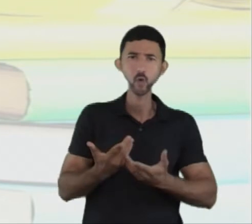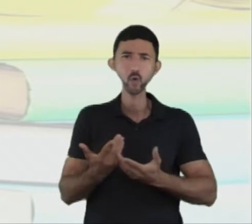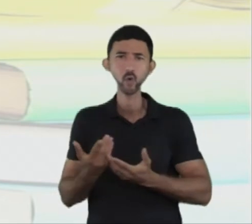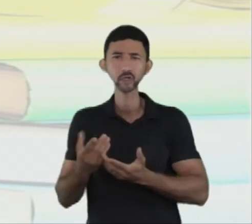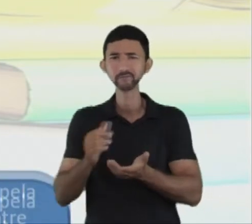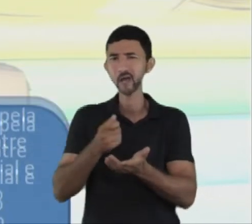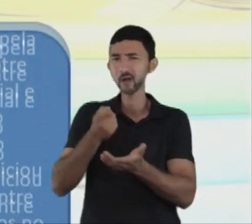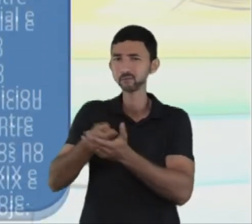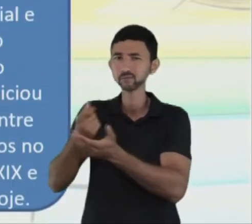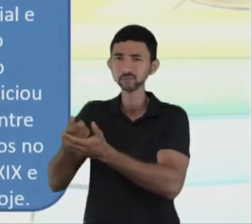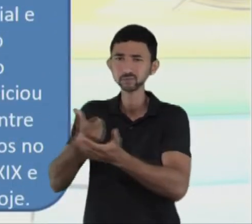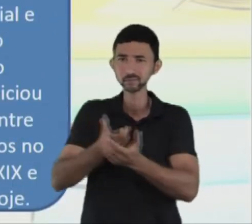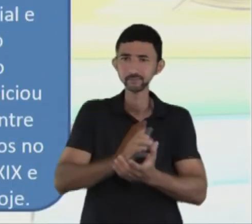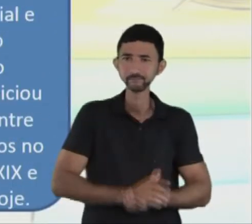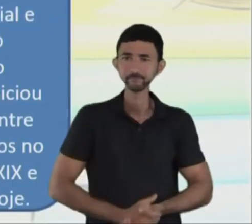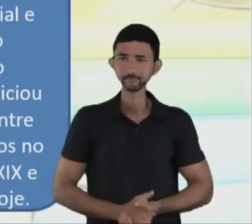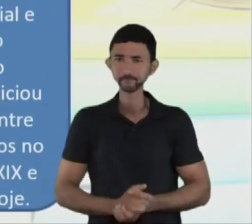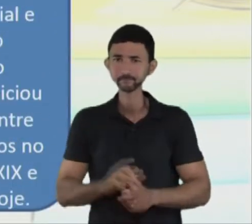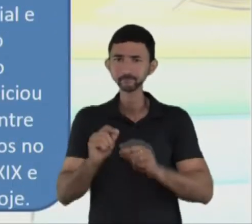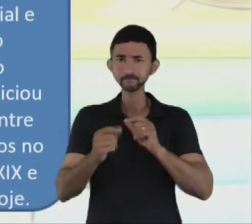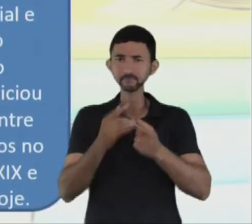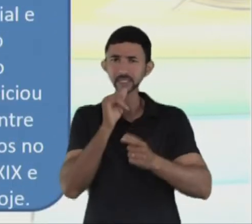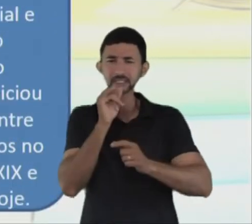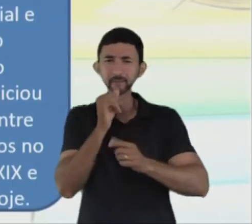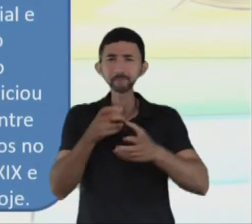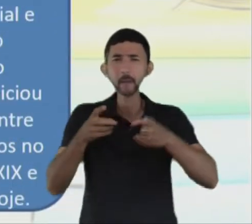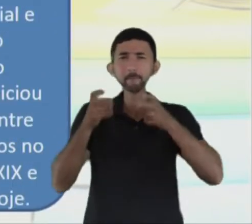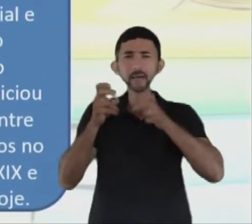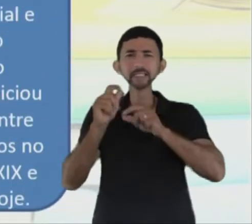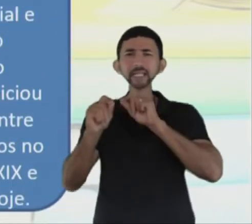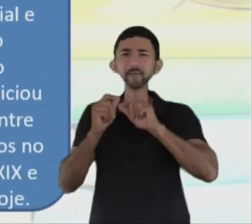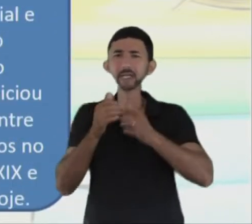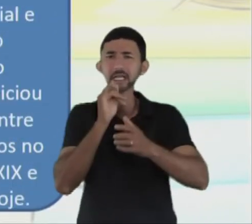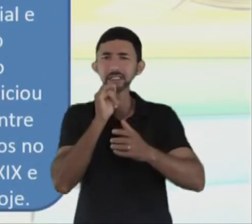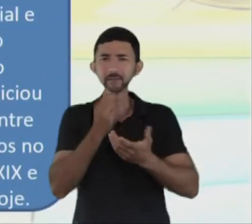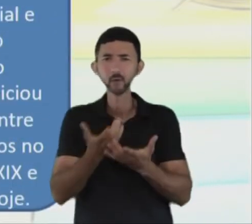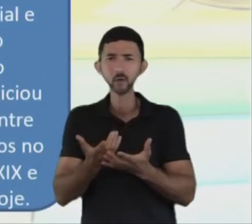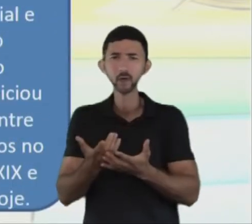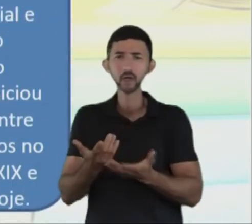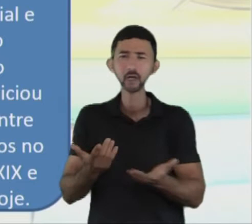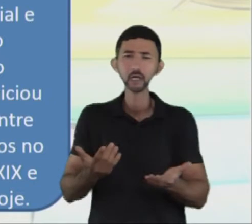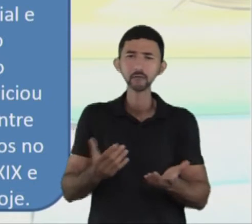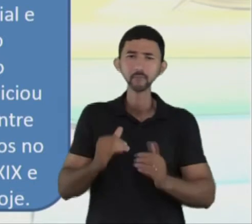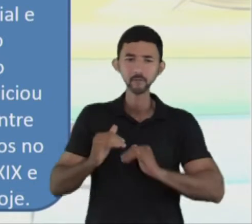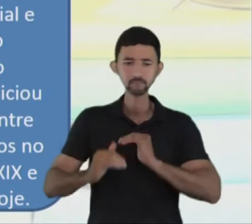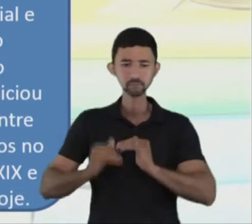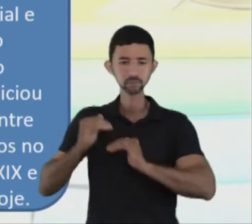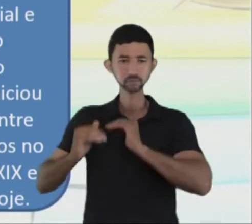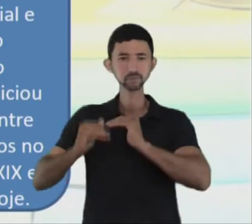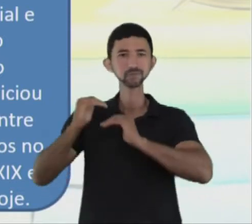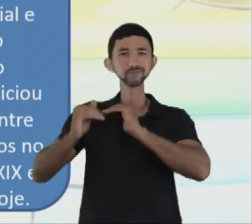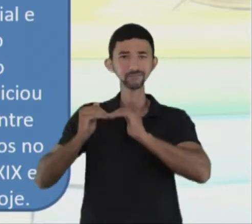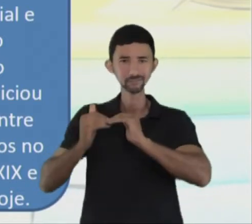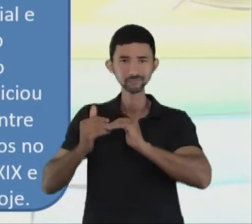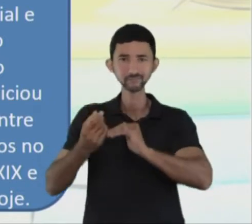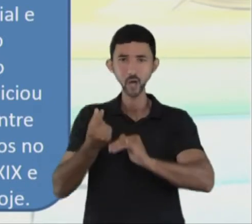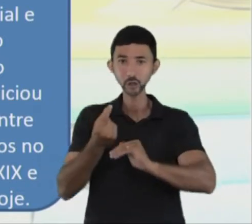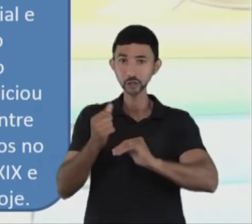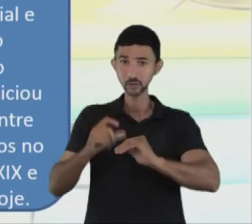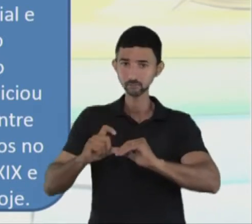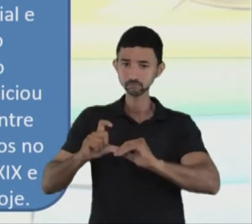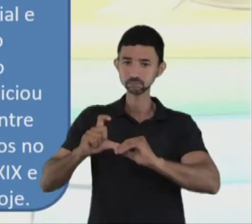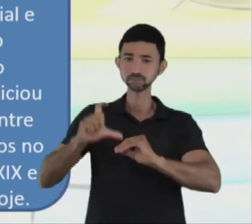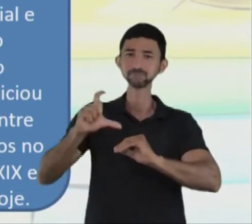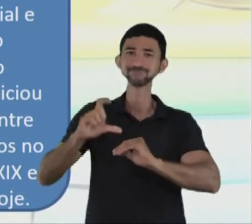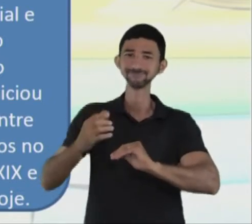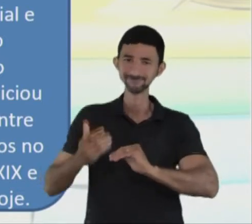investimentos, né? Ora, o que a gente percebe nisso tudo? Que quanto mais ele vai evoluindo, mais os lucros vão aumentando